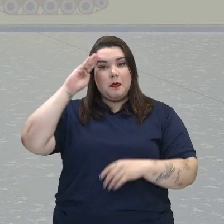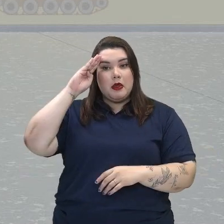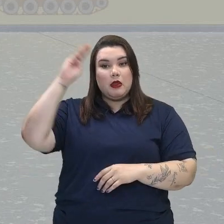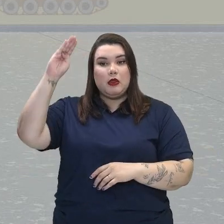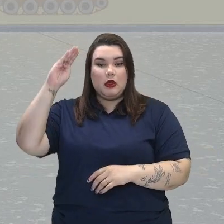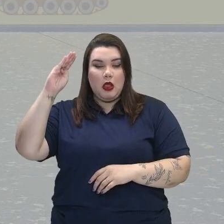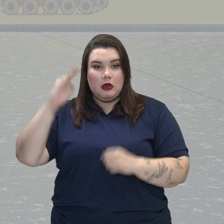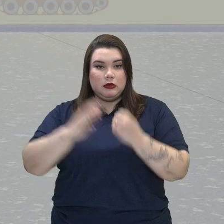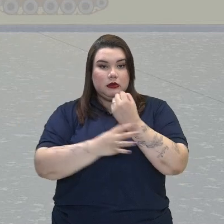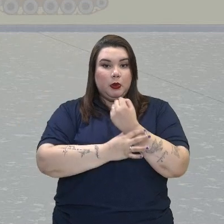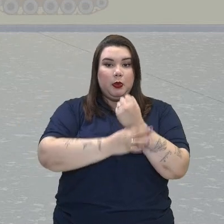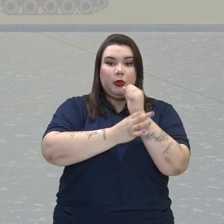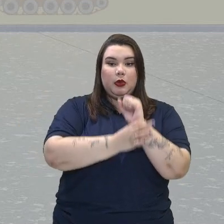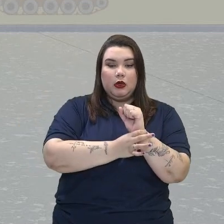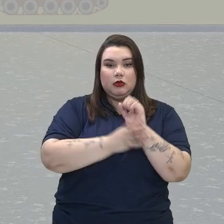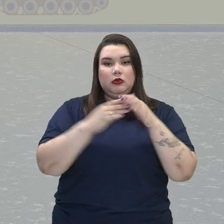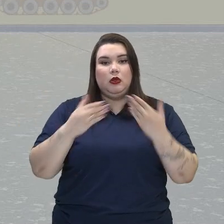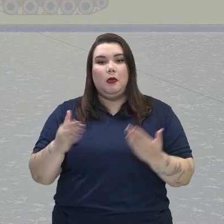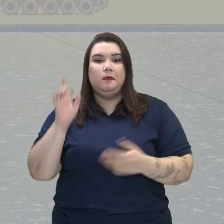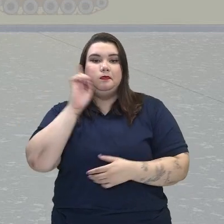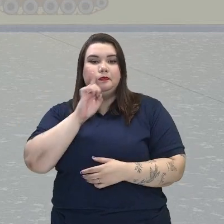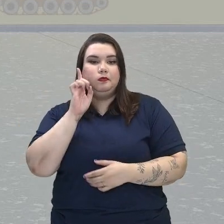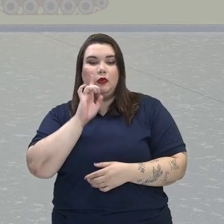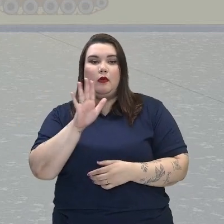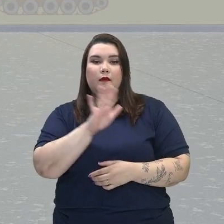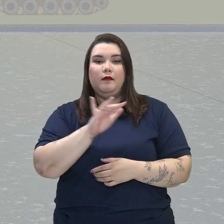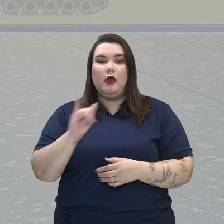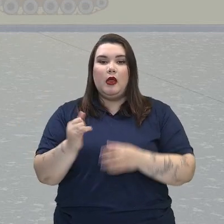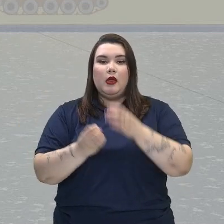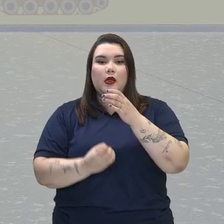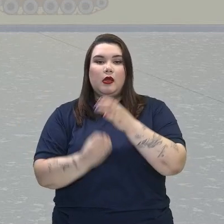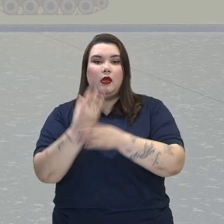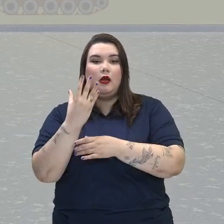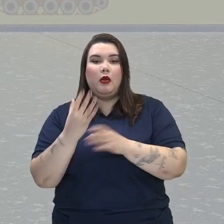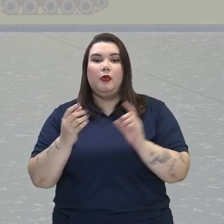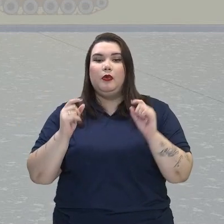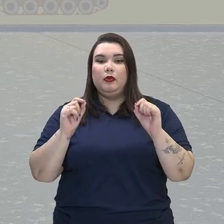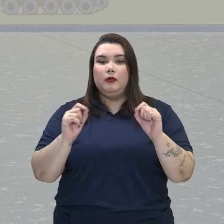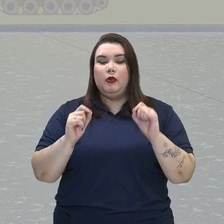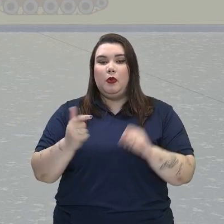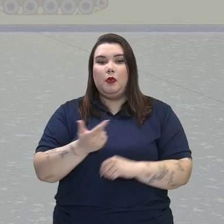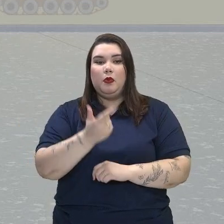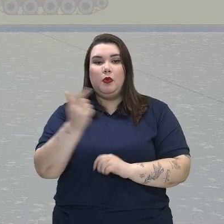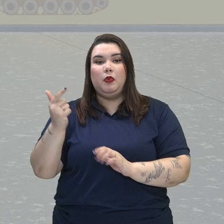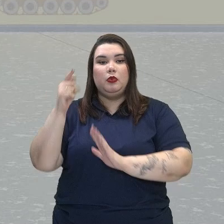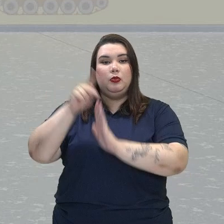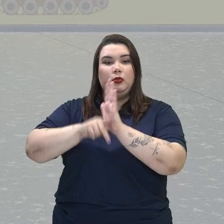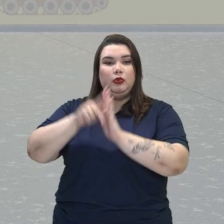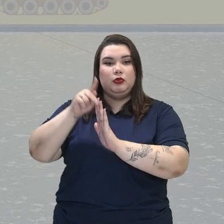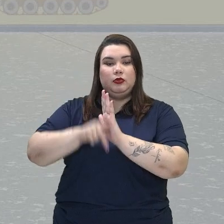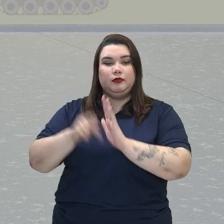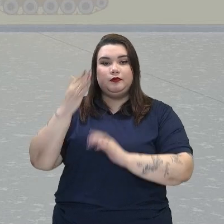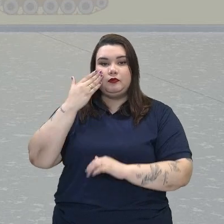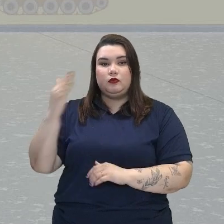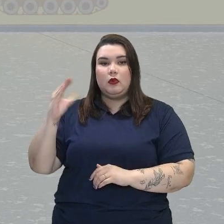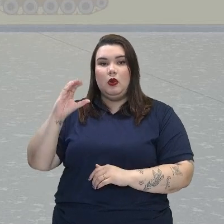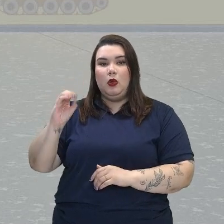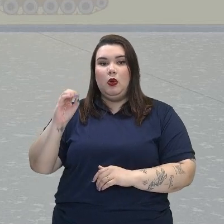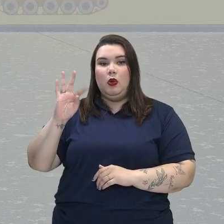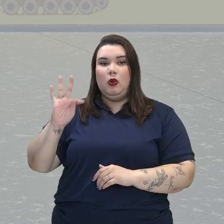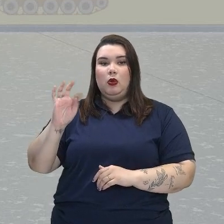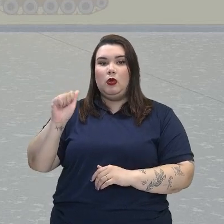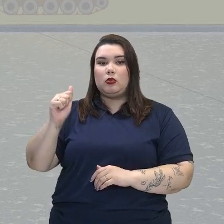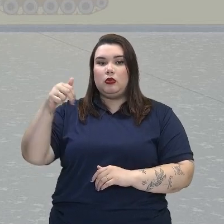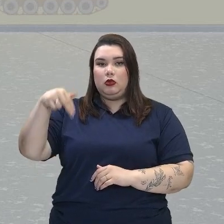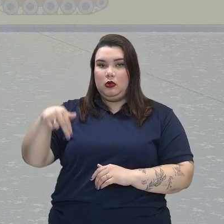segurança militar, os Estados Unidos vai lançar um pacote, né? Um outro programa chamado de OTAN, a